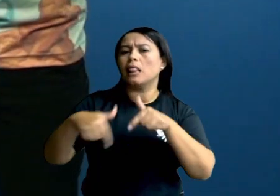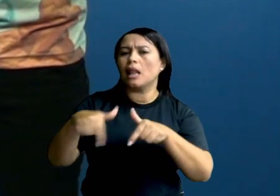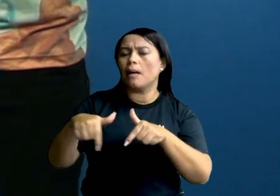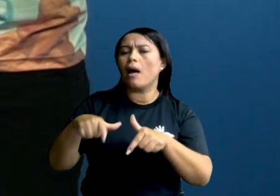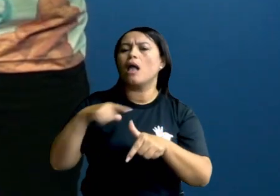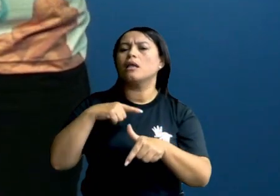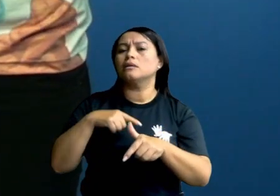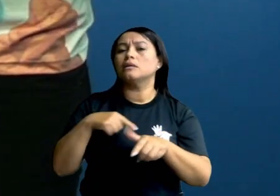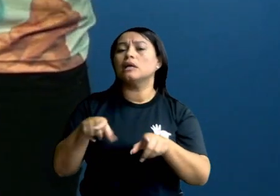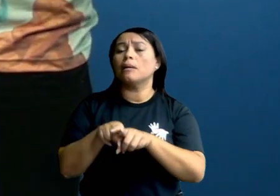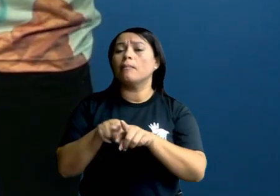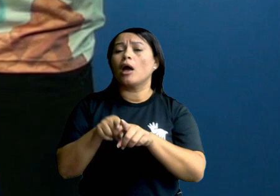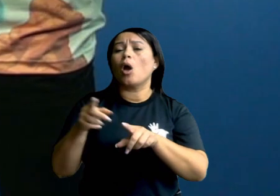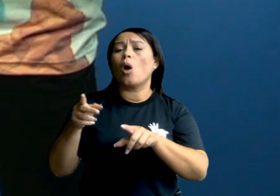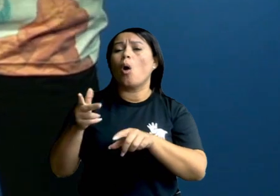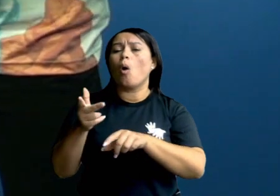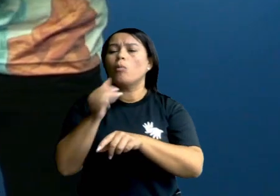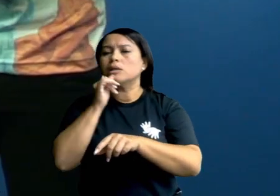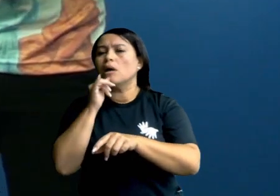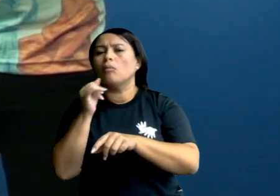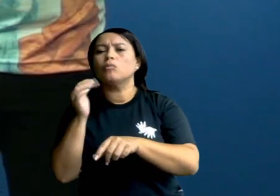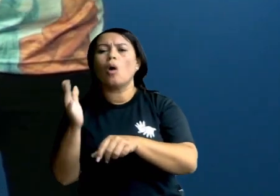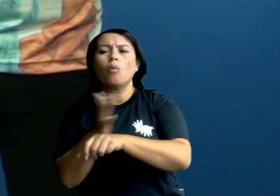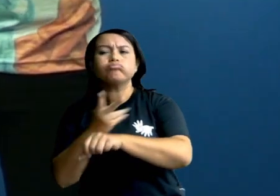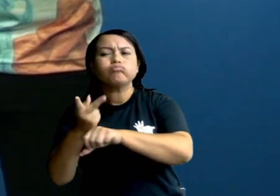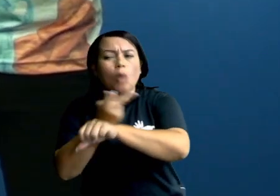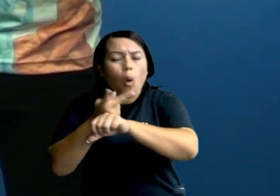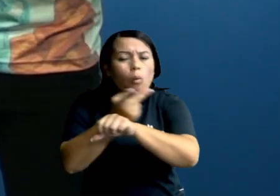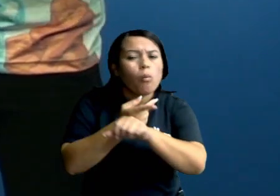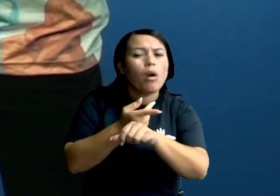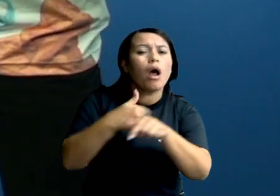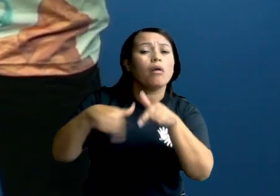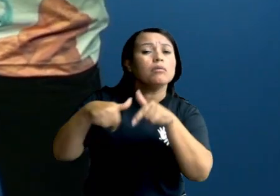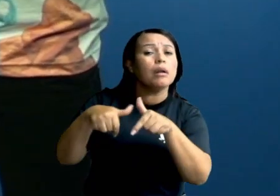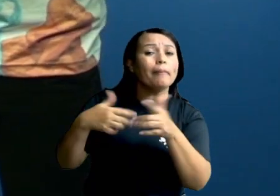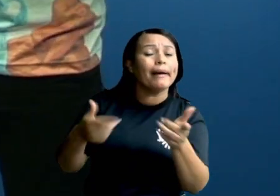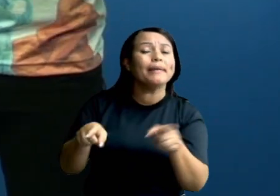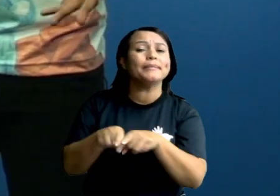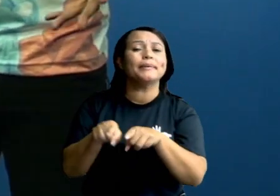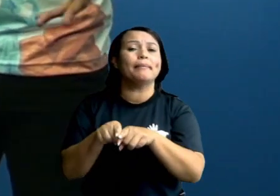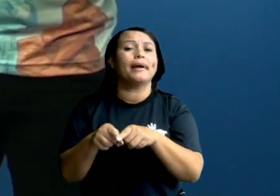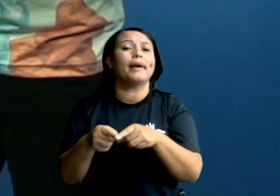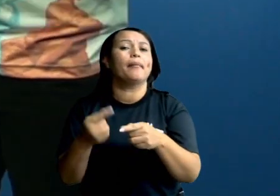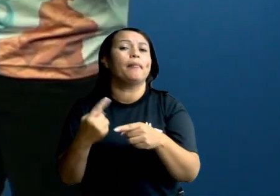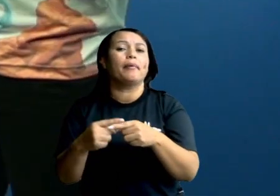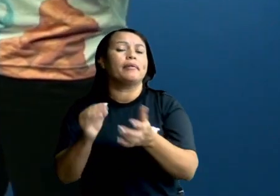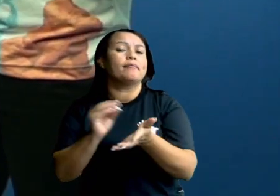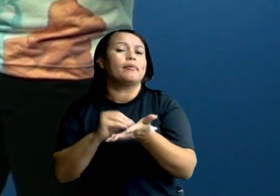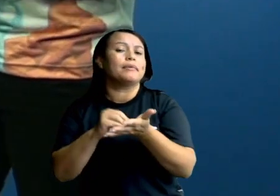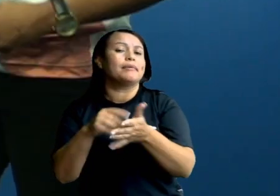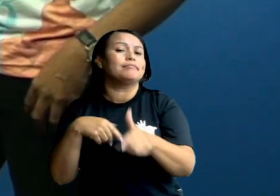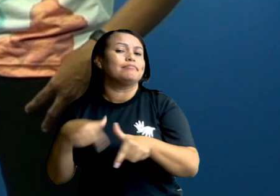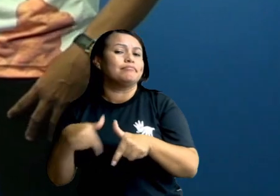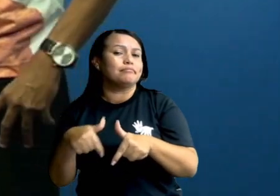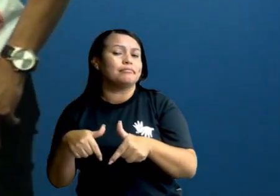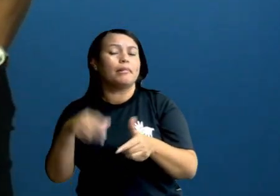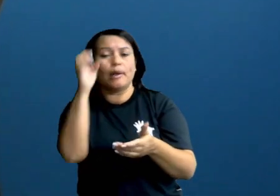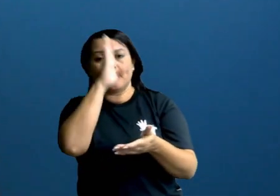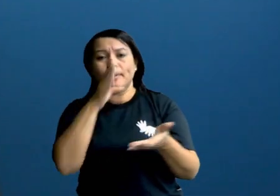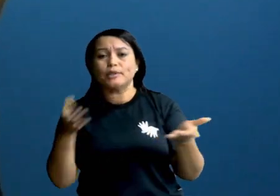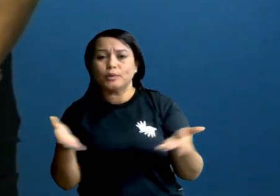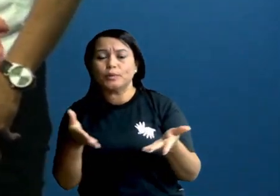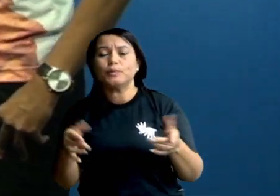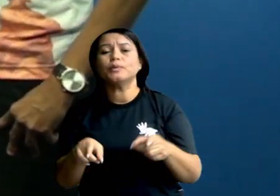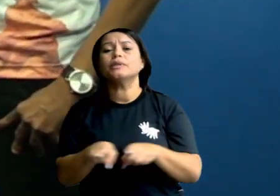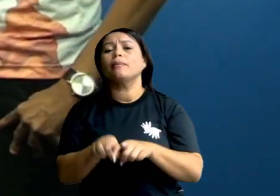ou mesmo à procura de uma, né, por ter aí algumas questões em relação ao desemprego, como a gente está observando no Brasil atualmente, você